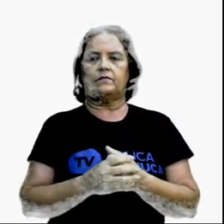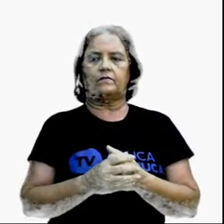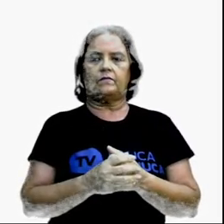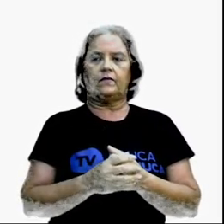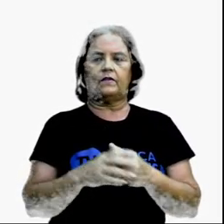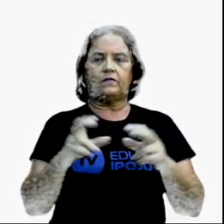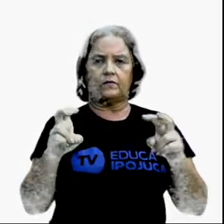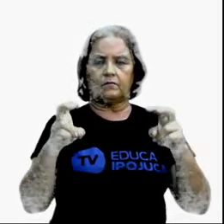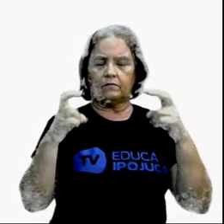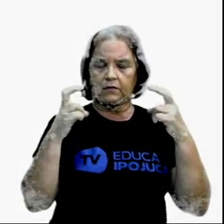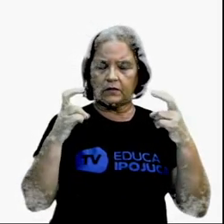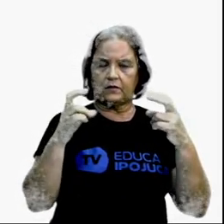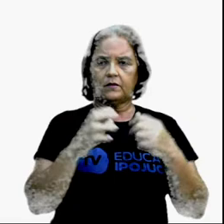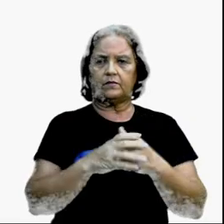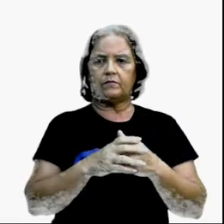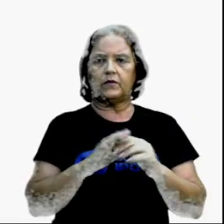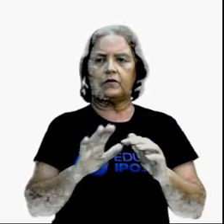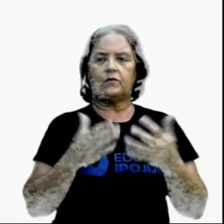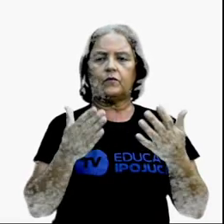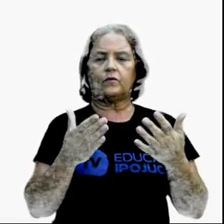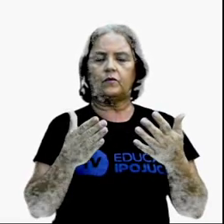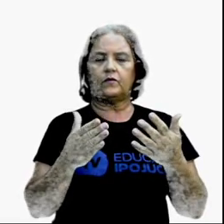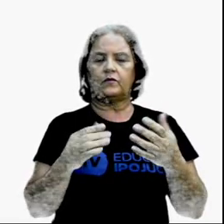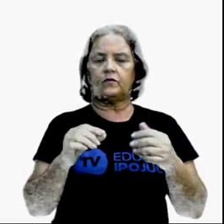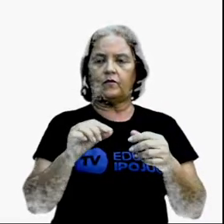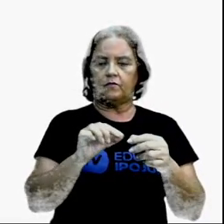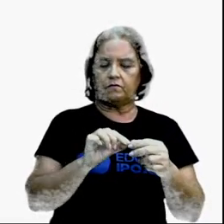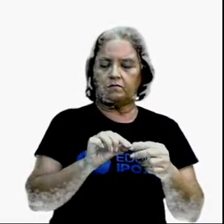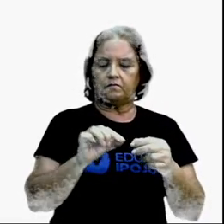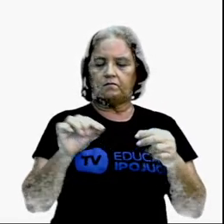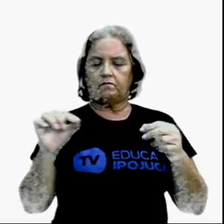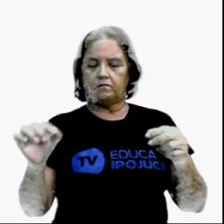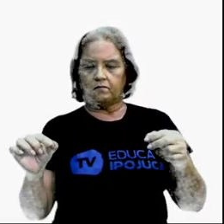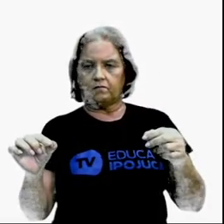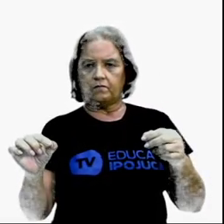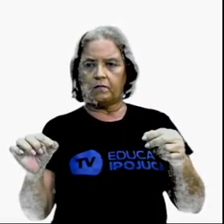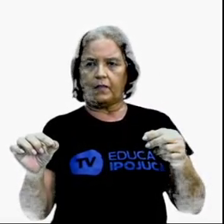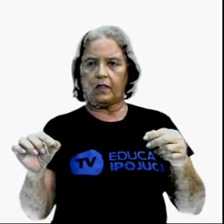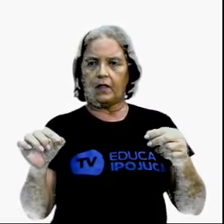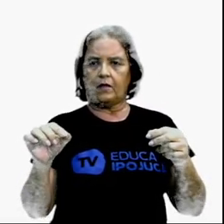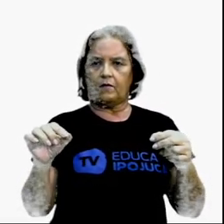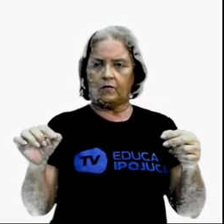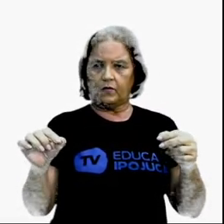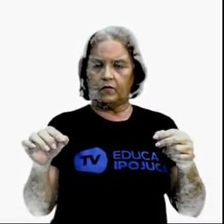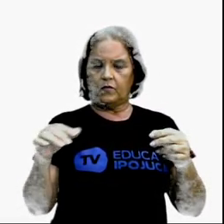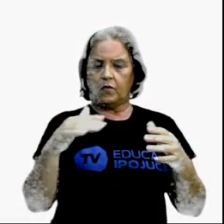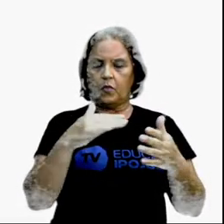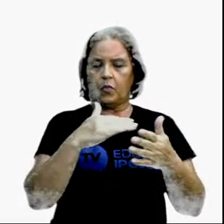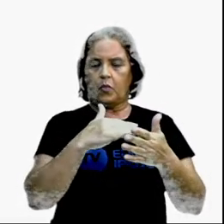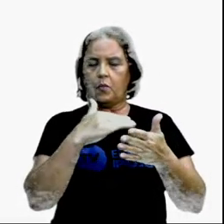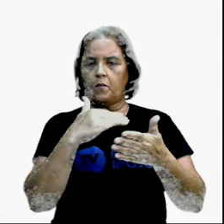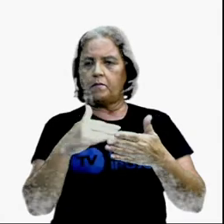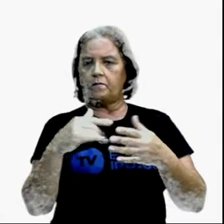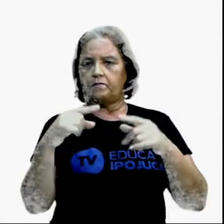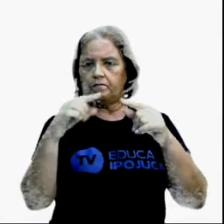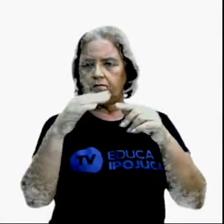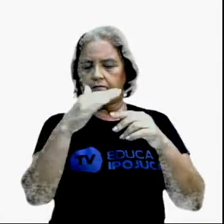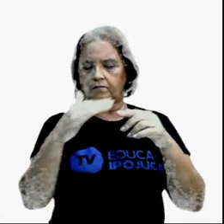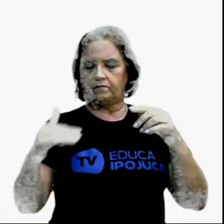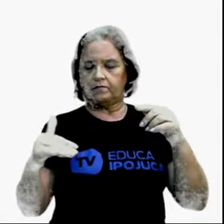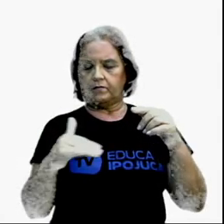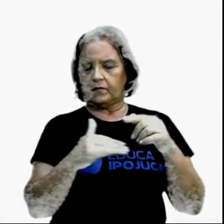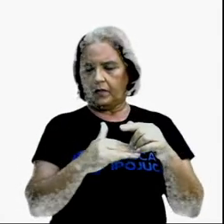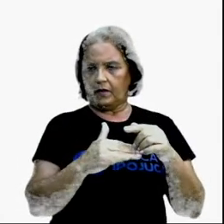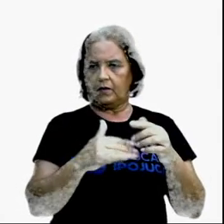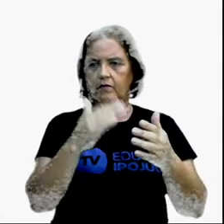Já percebeu que quando traçamos um segmento no meio ali dos lados do triângulo, vai determinar